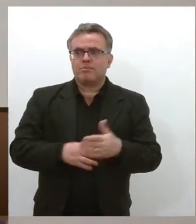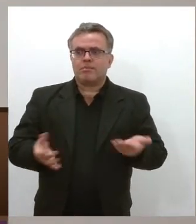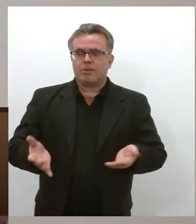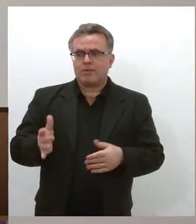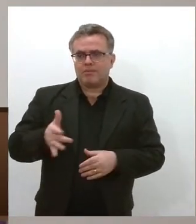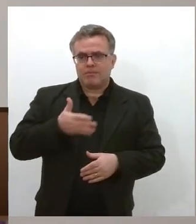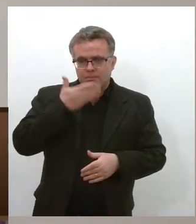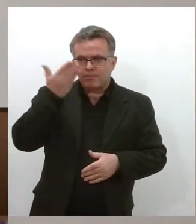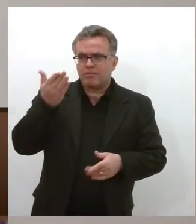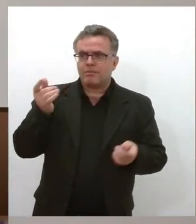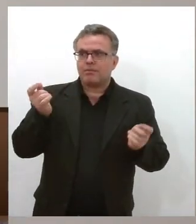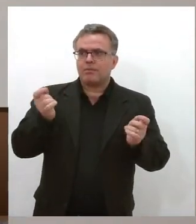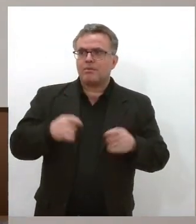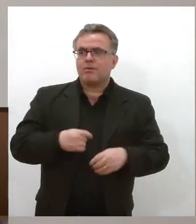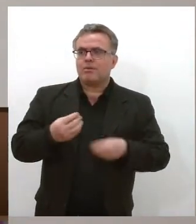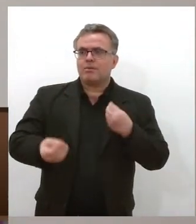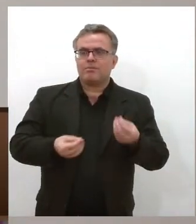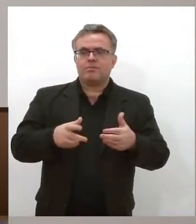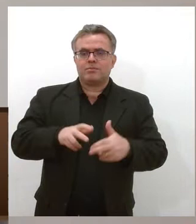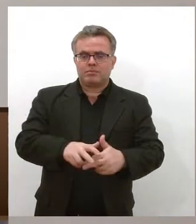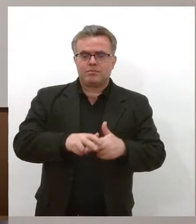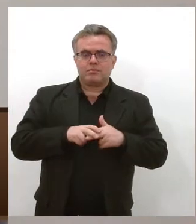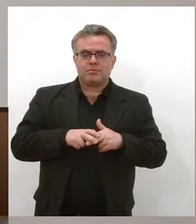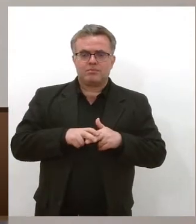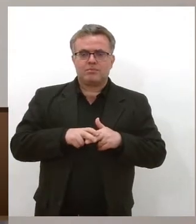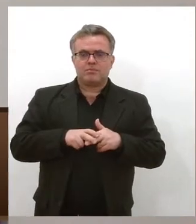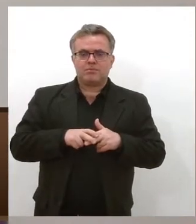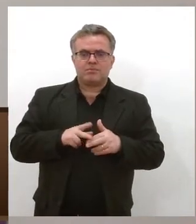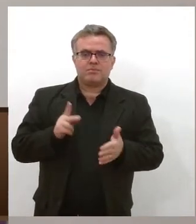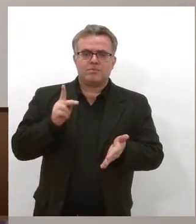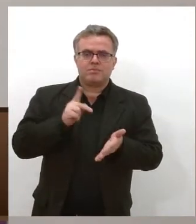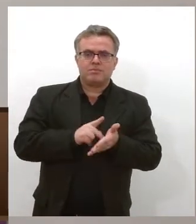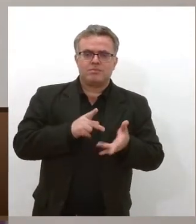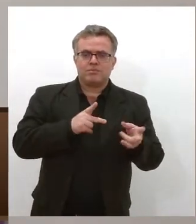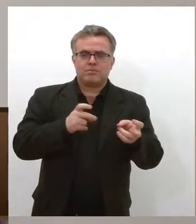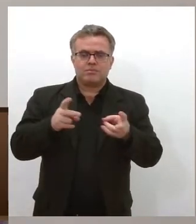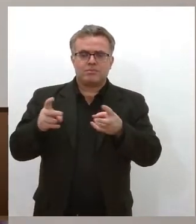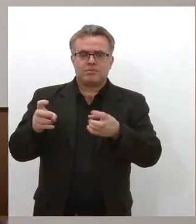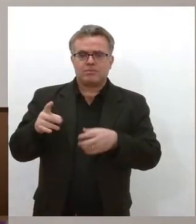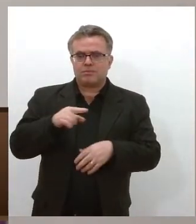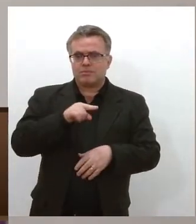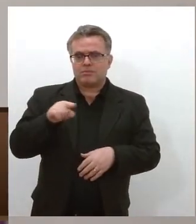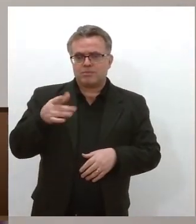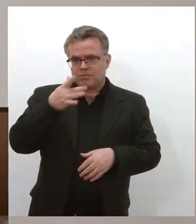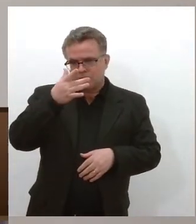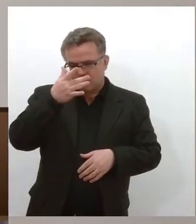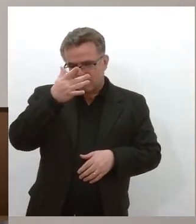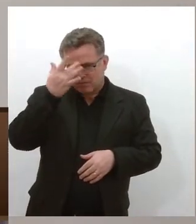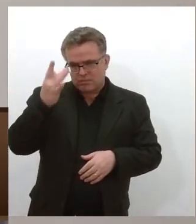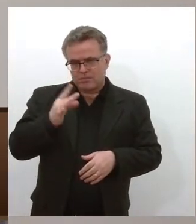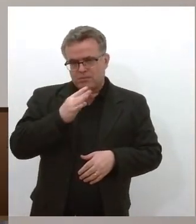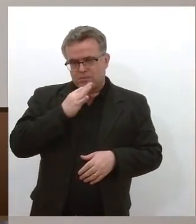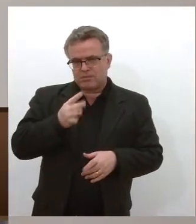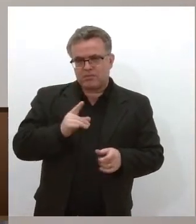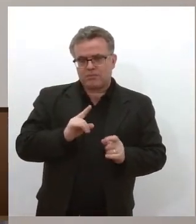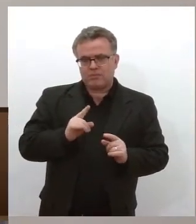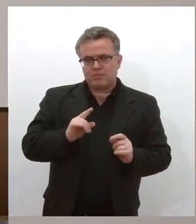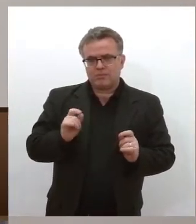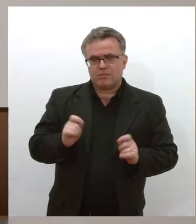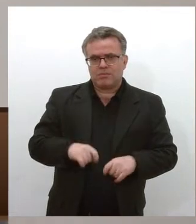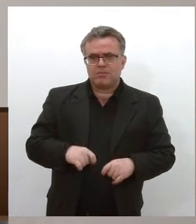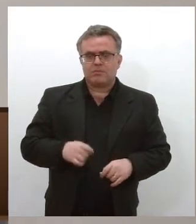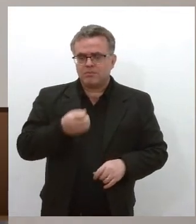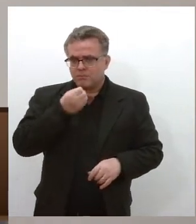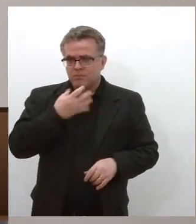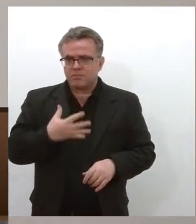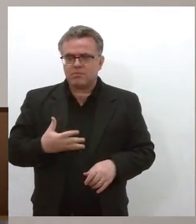dela. Então, na verdade, eu entendo que as pessoas desconhecem as possíveis candidatas boas, qualificadas, de